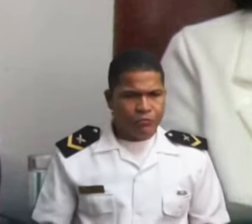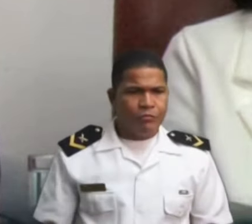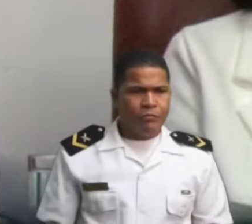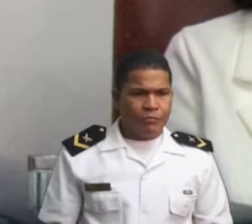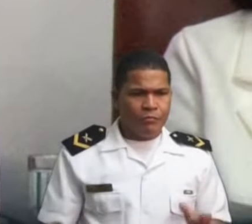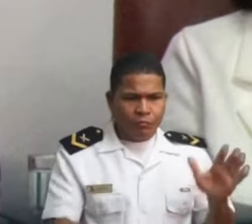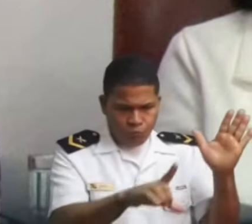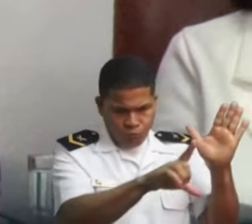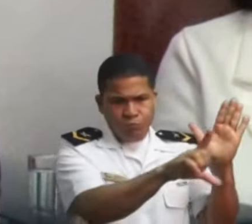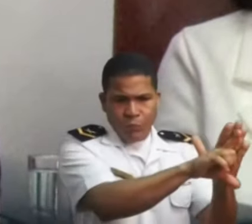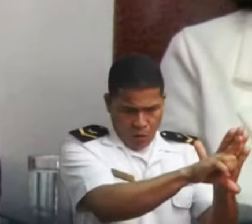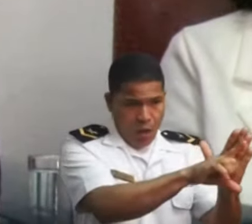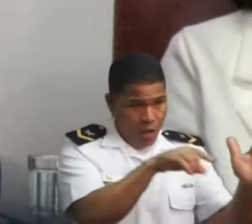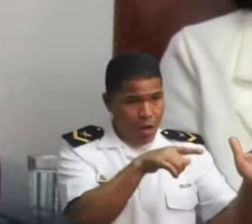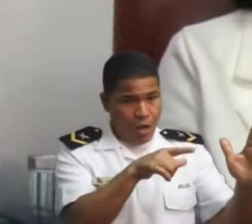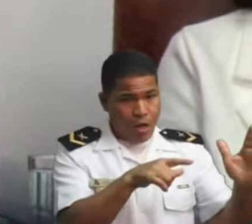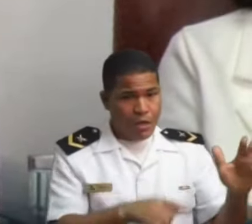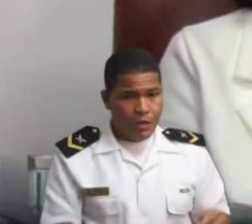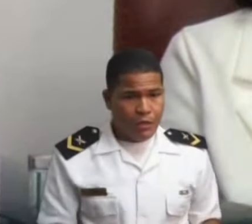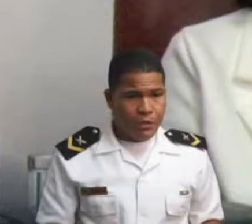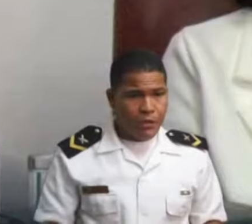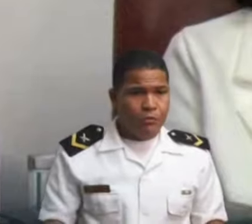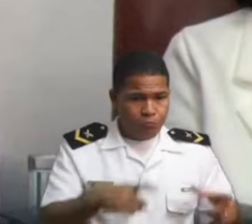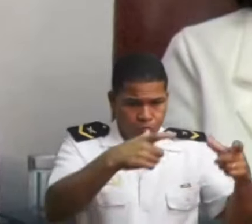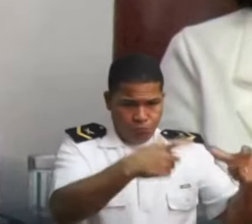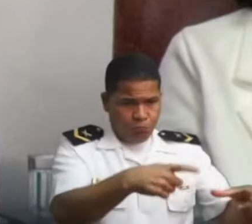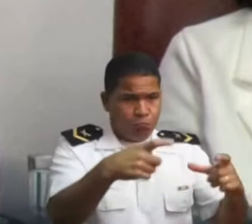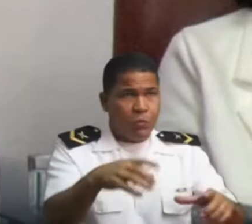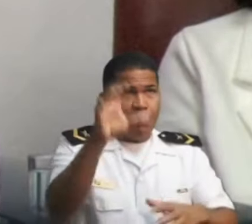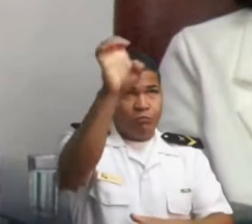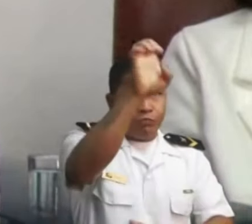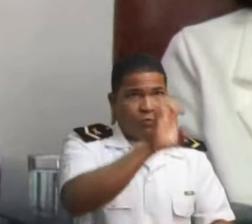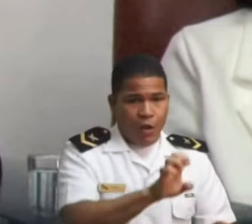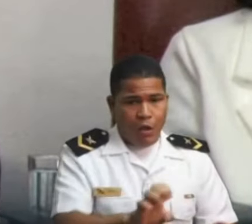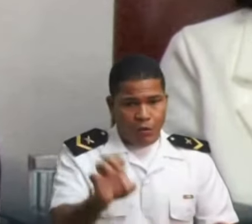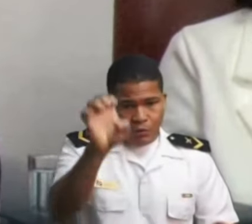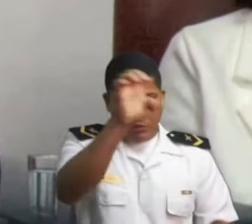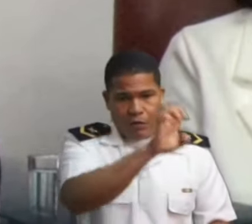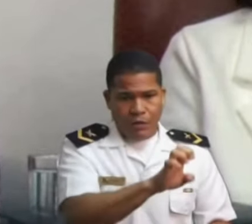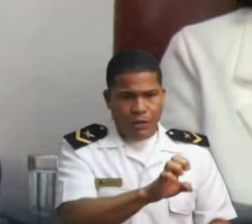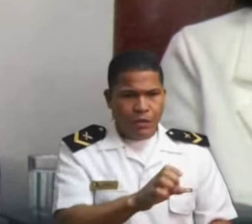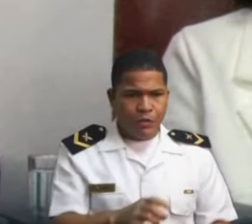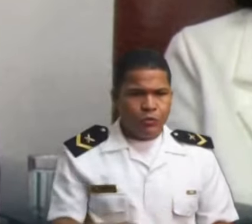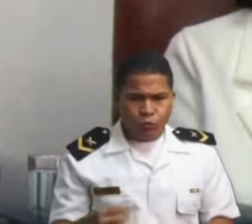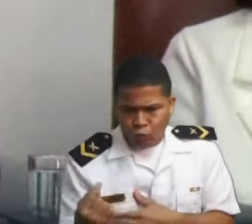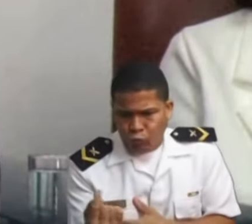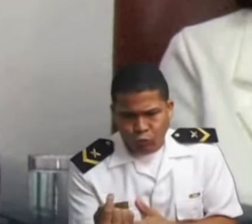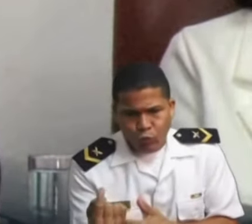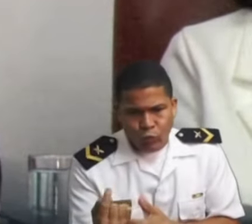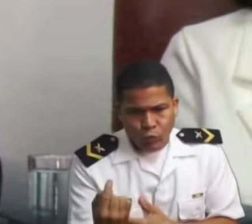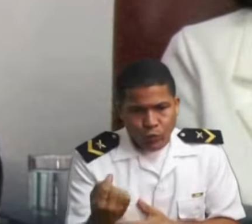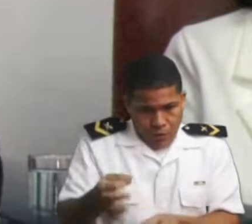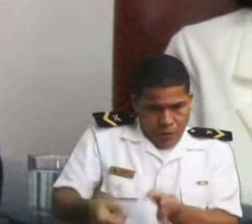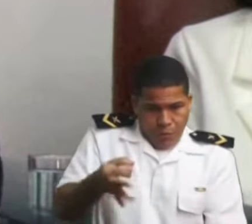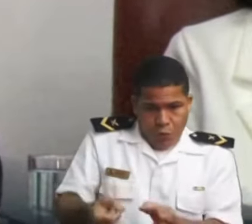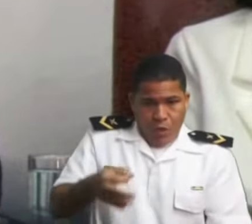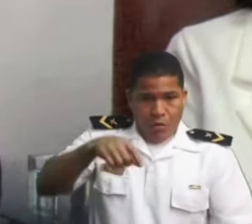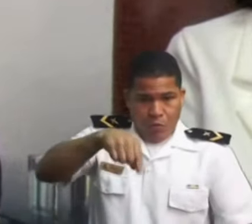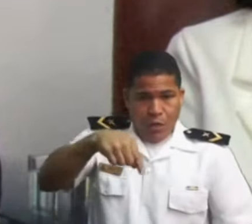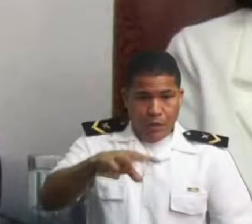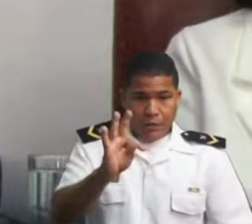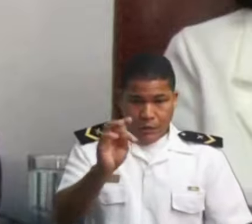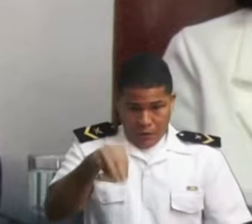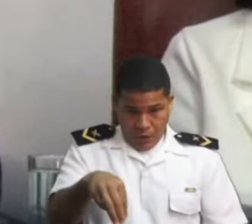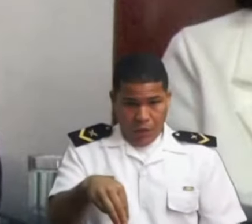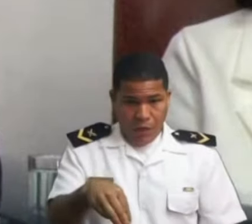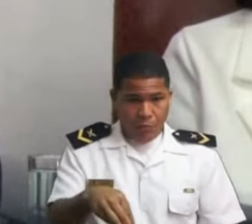previstas na lei. Jurisdição em todo o território nacional. Um único tribunal em todo o Brasil para exercer